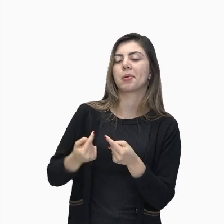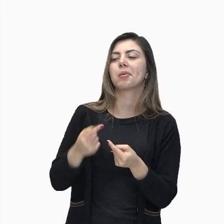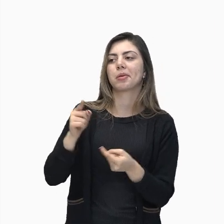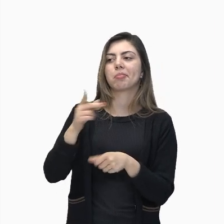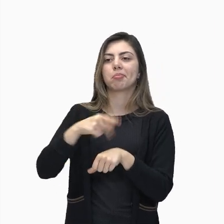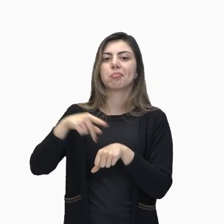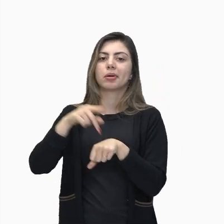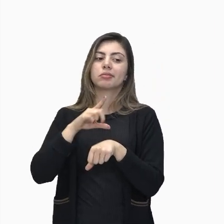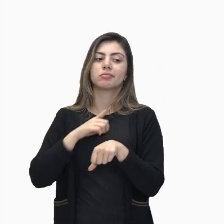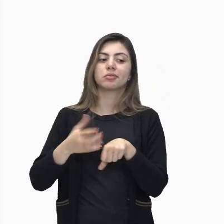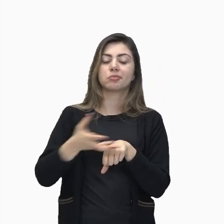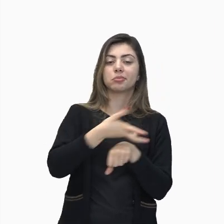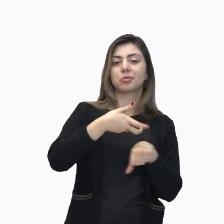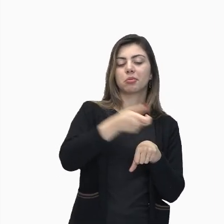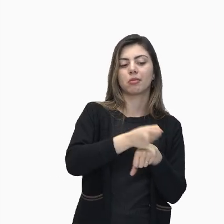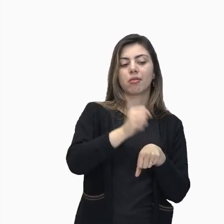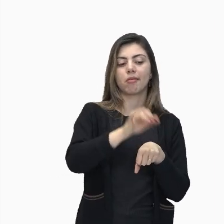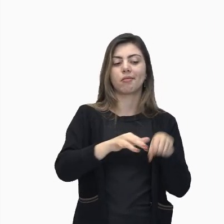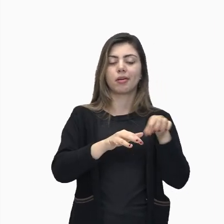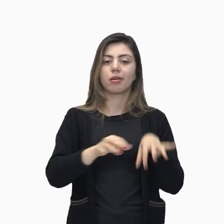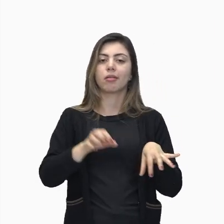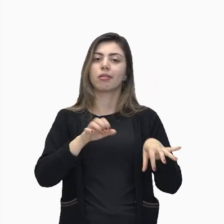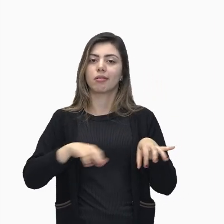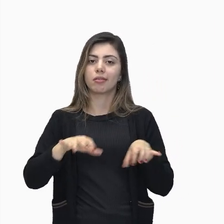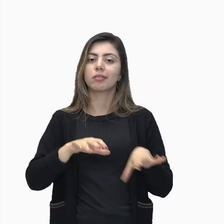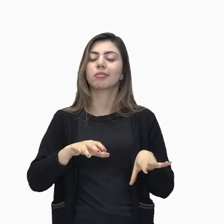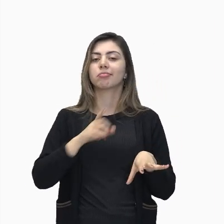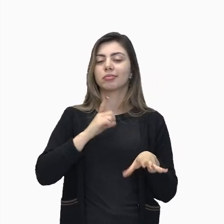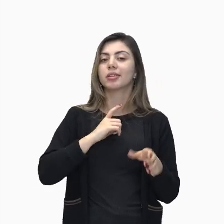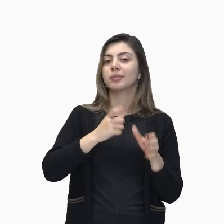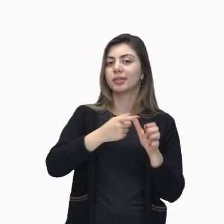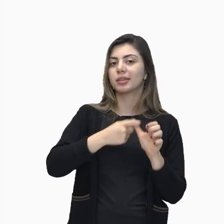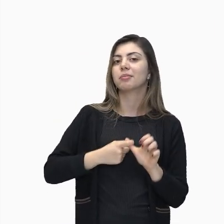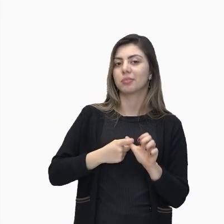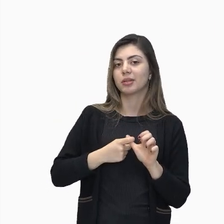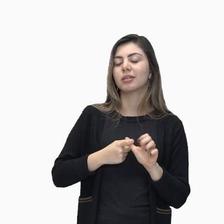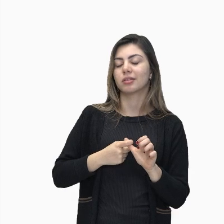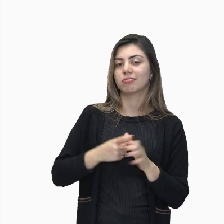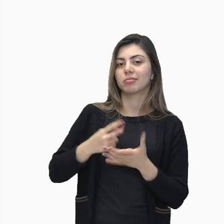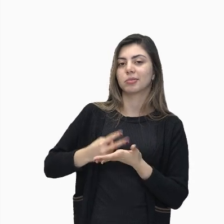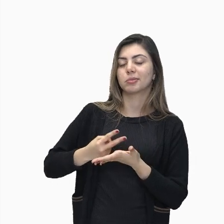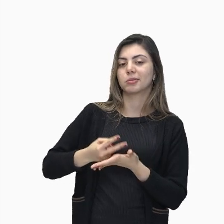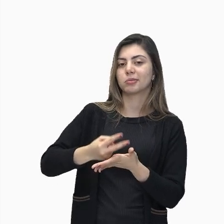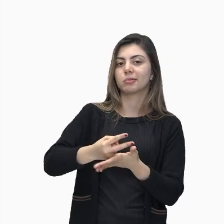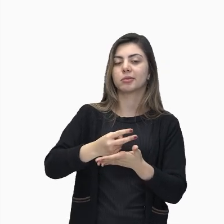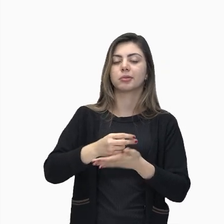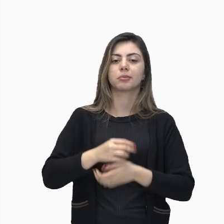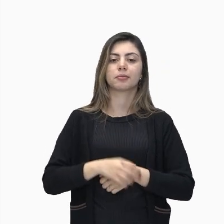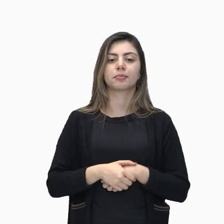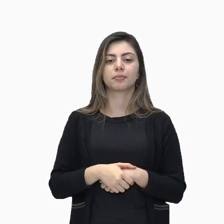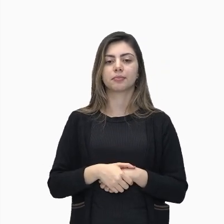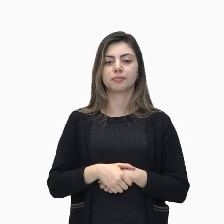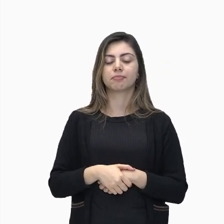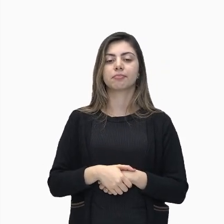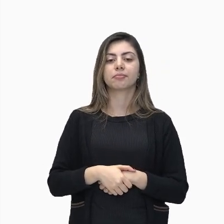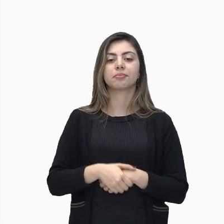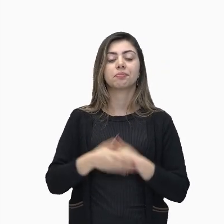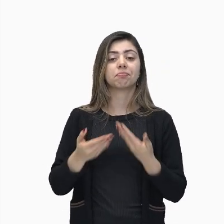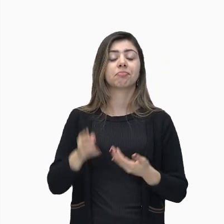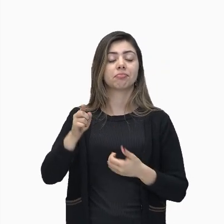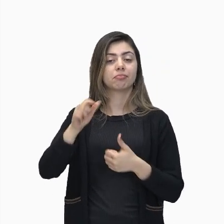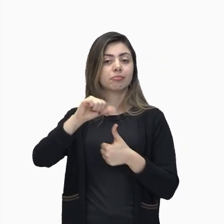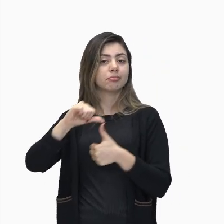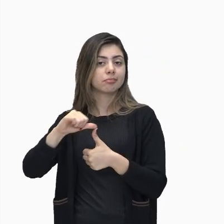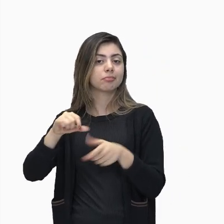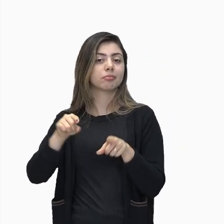que colonizaram ali algumas áreas deixaram aí para a continuidade histórica. Lá na América Central